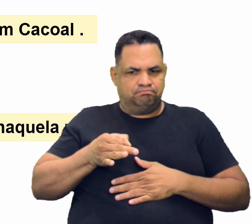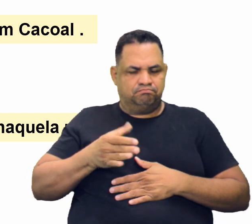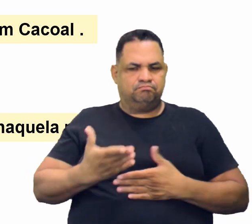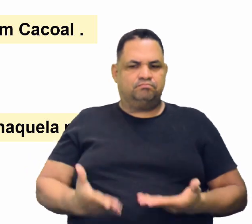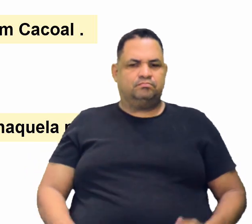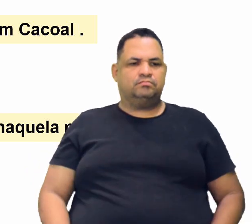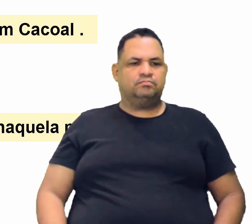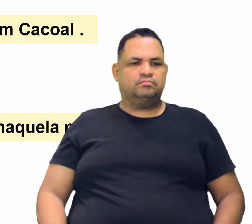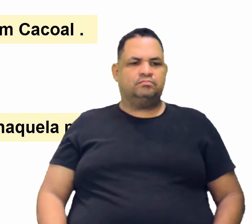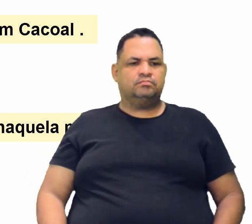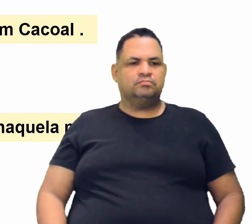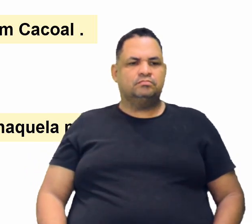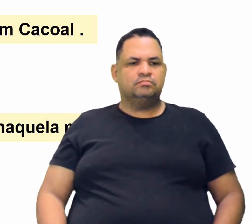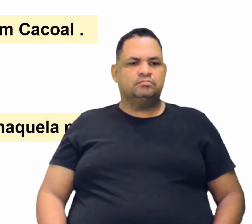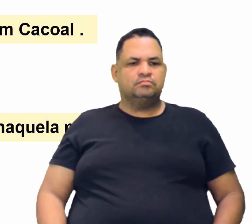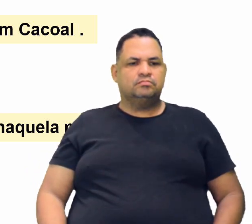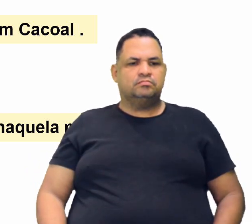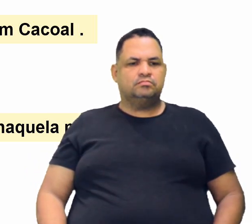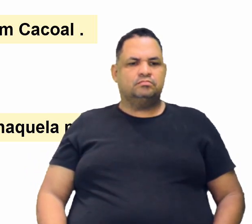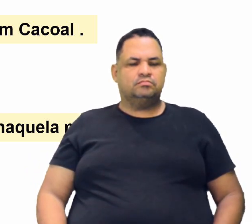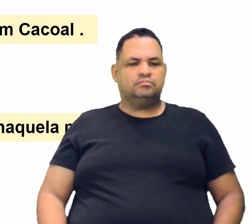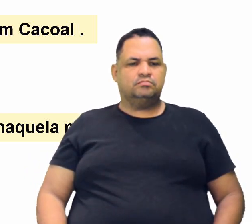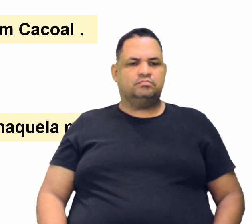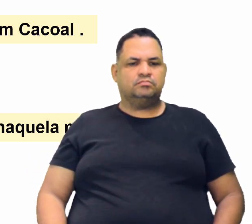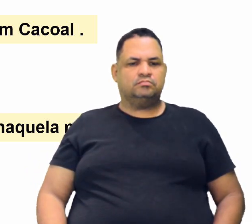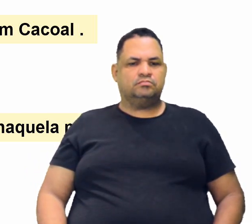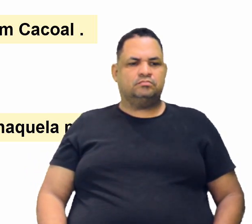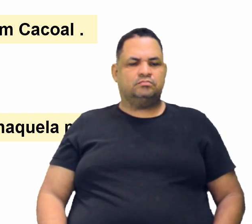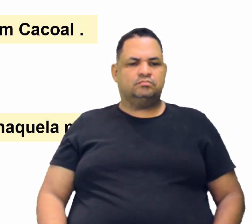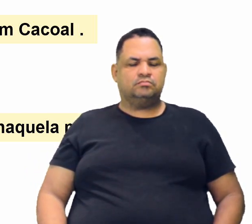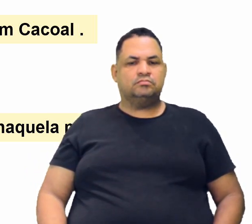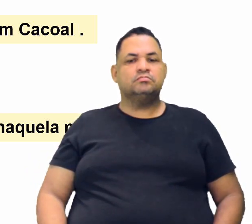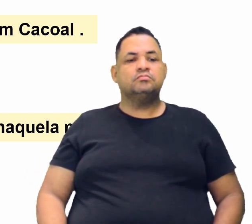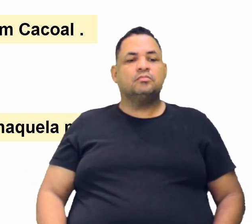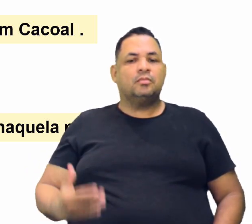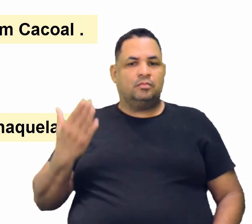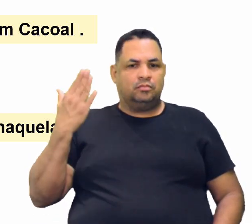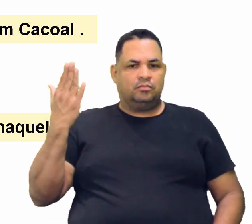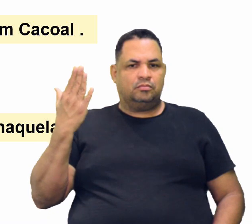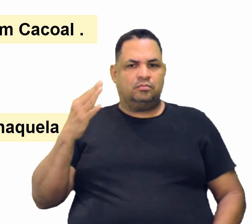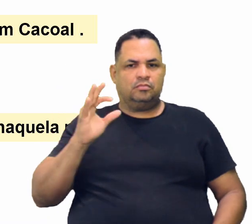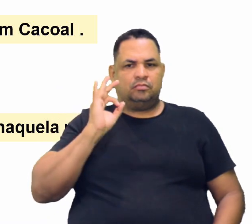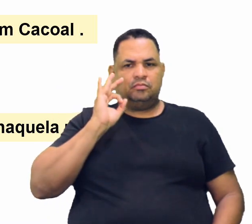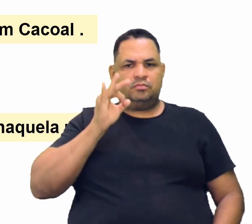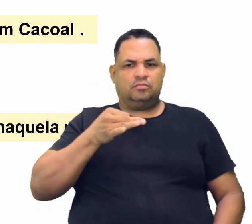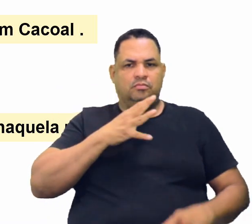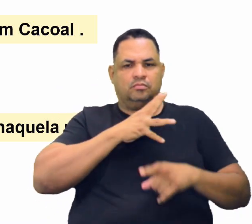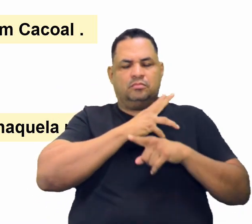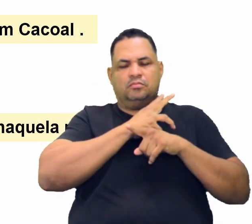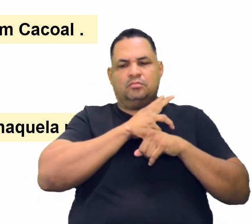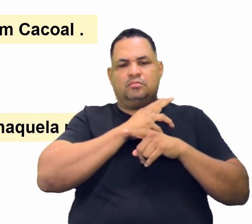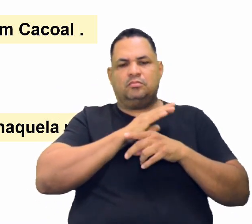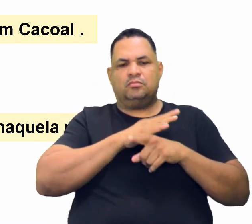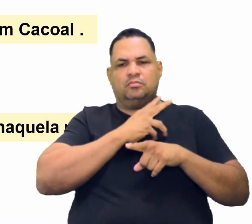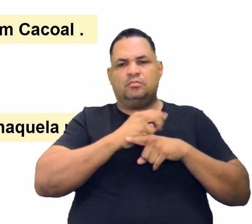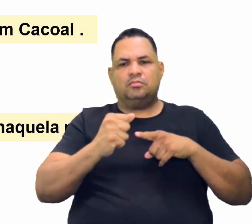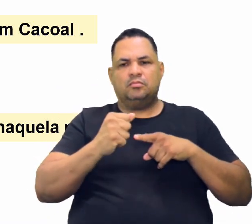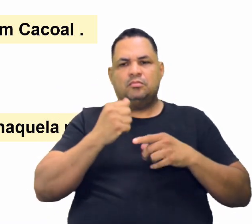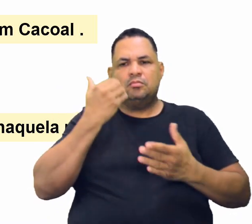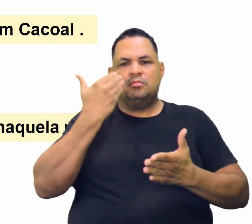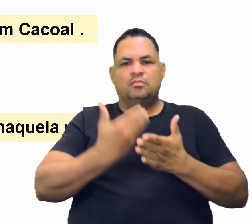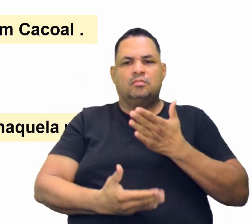corretíssimo, né? Então, vamos lá. Aqui nesse caso aqui, o certo, ganhar e perder faz parte